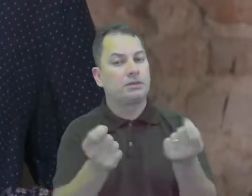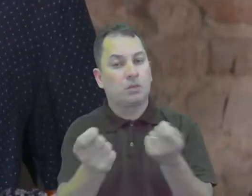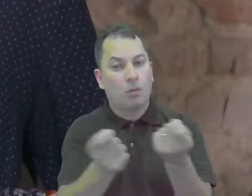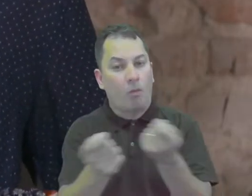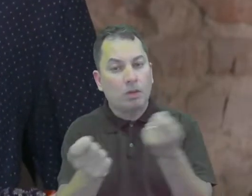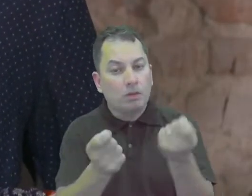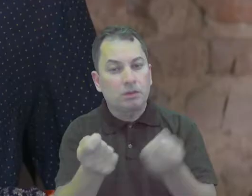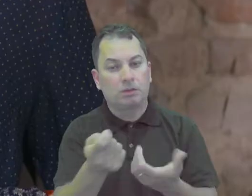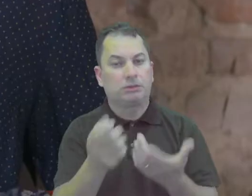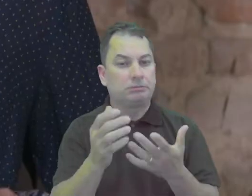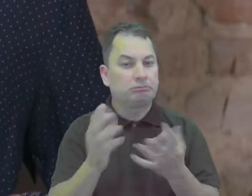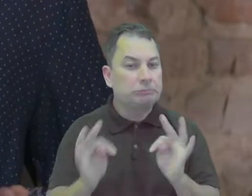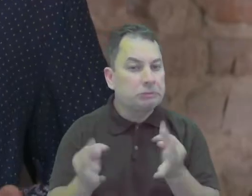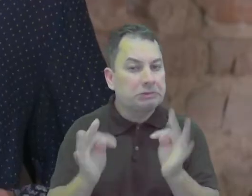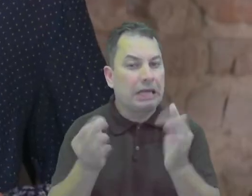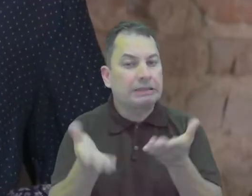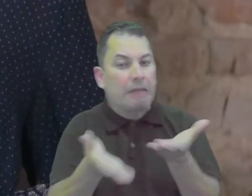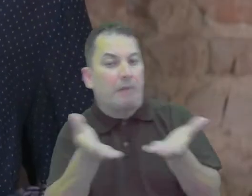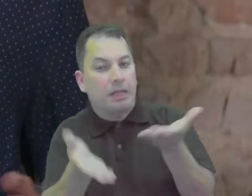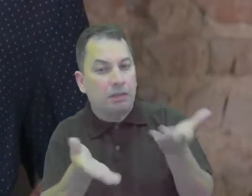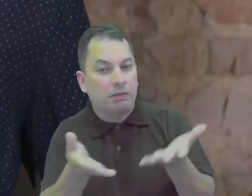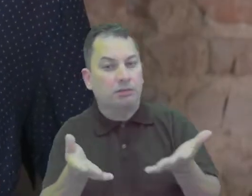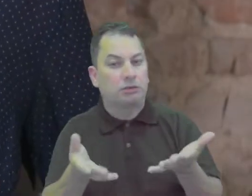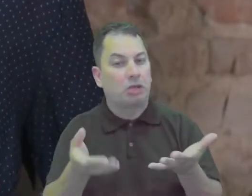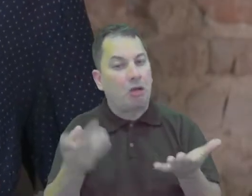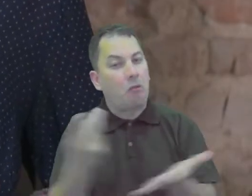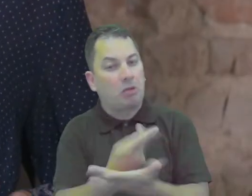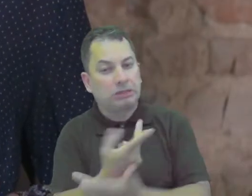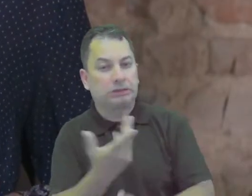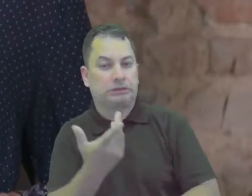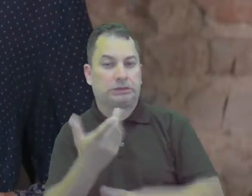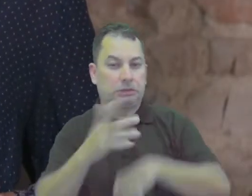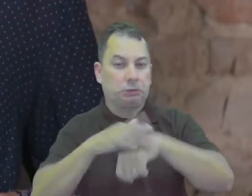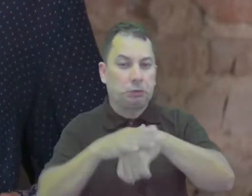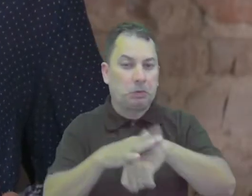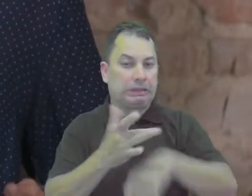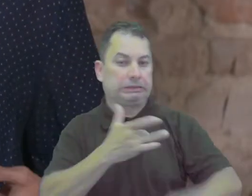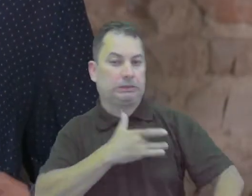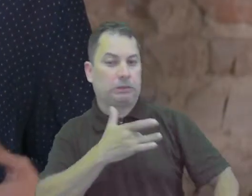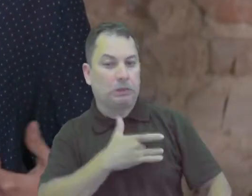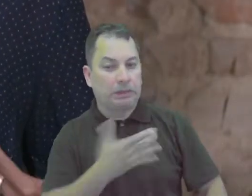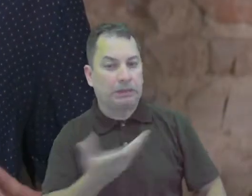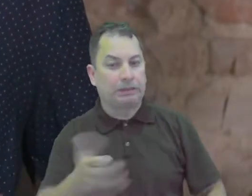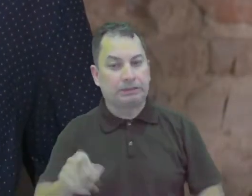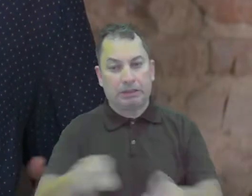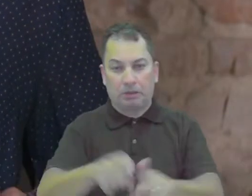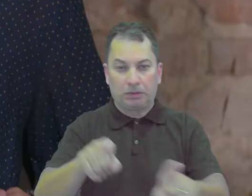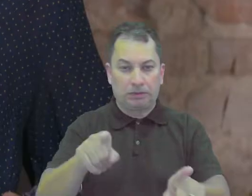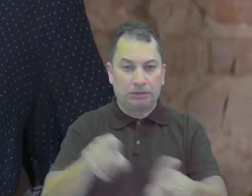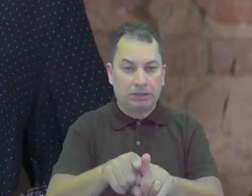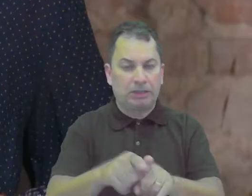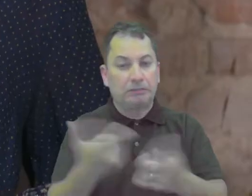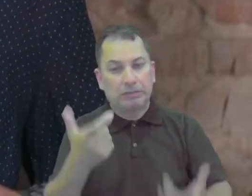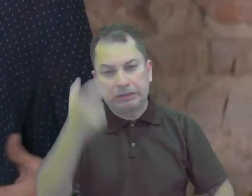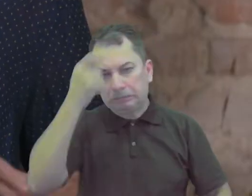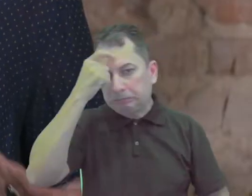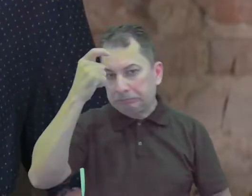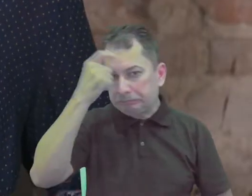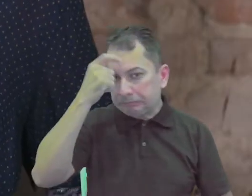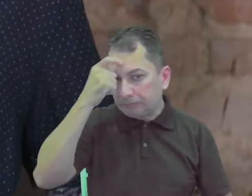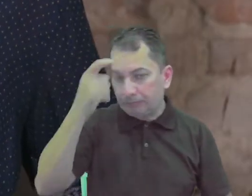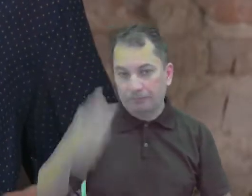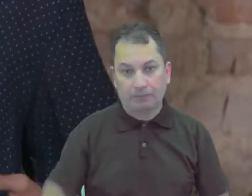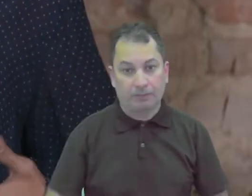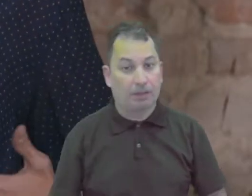isso a ter infartos, doenças crônicas também, né, transtornos também psicossociais. É